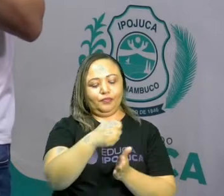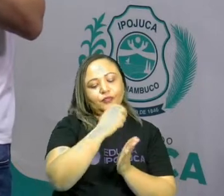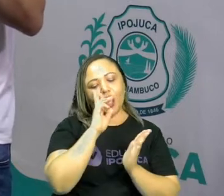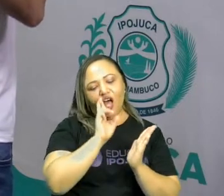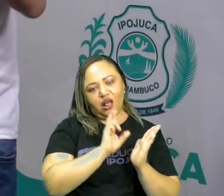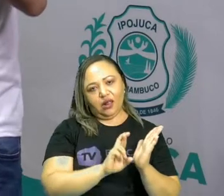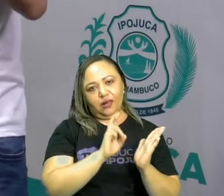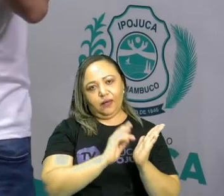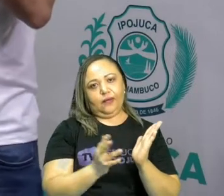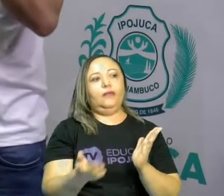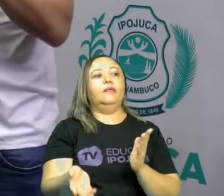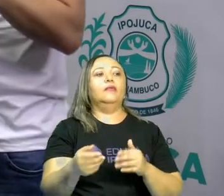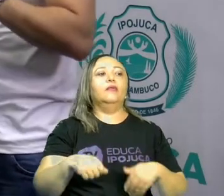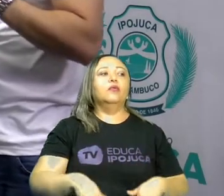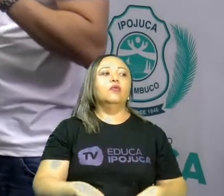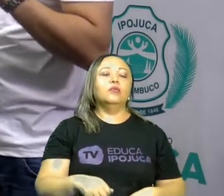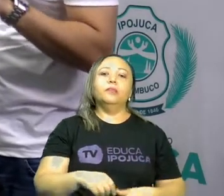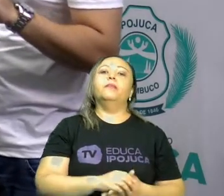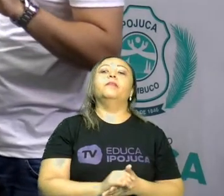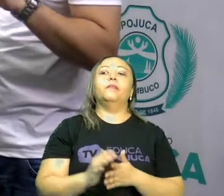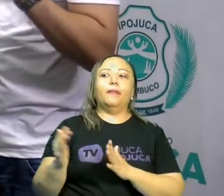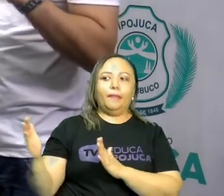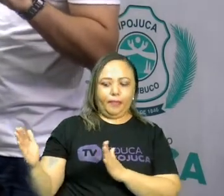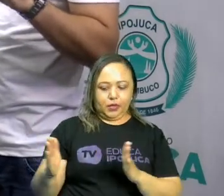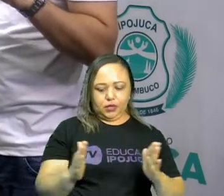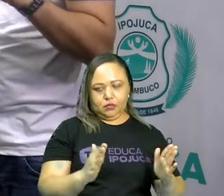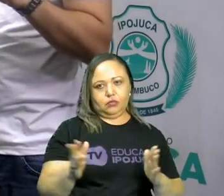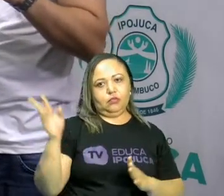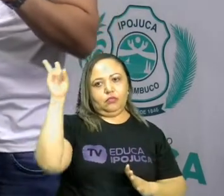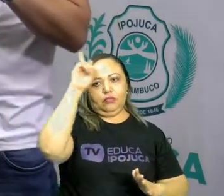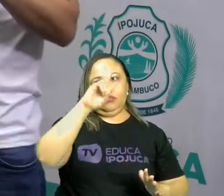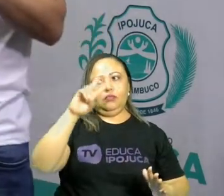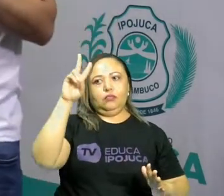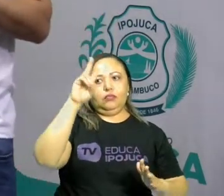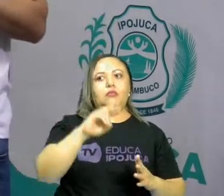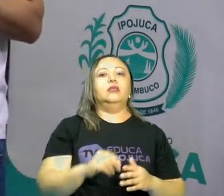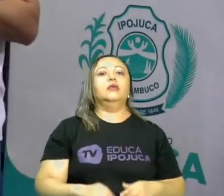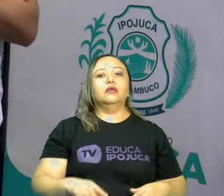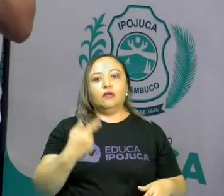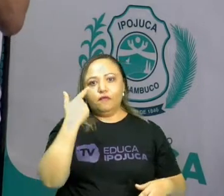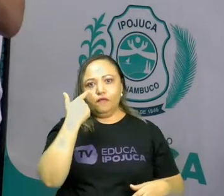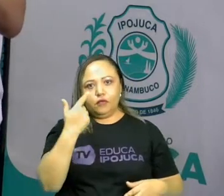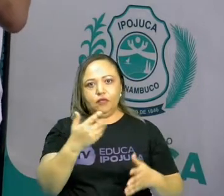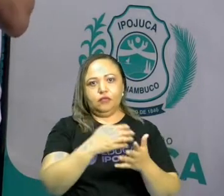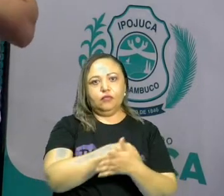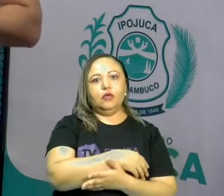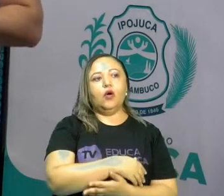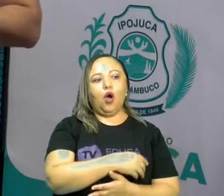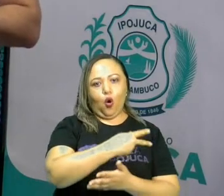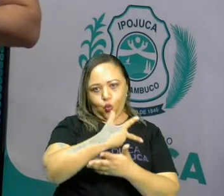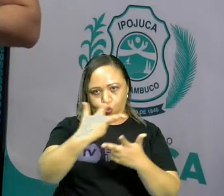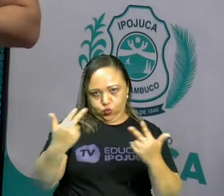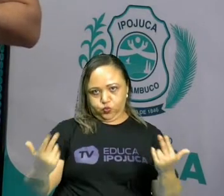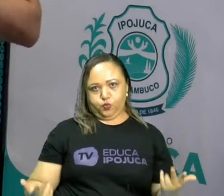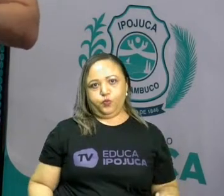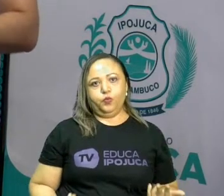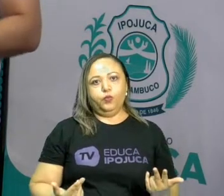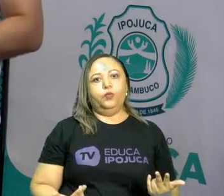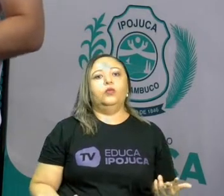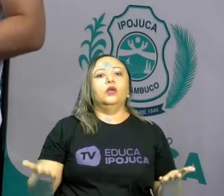a esta pergunta quais são o período histórico mas acabamos de eles aqui